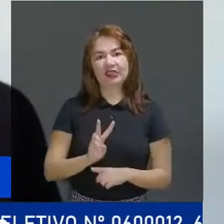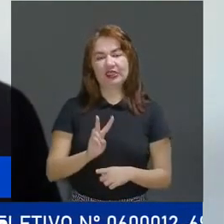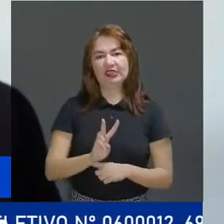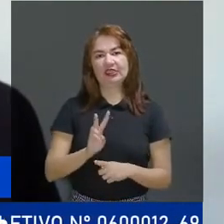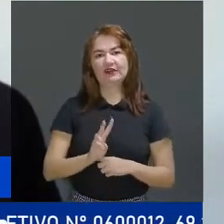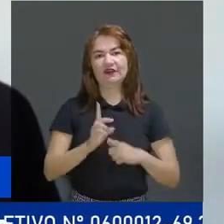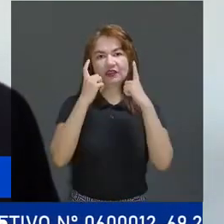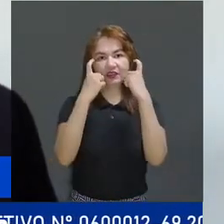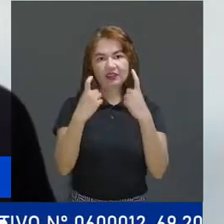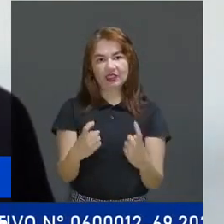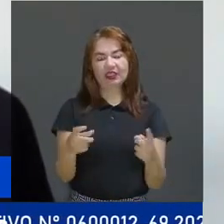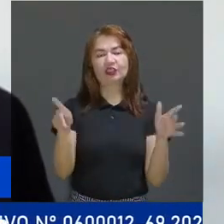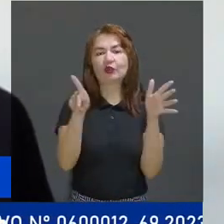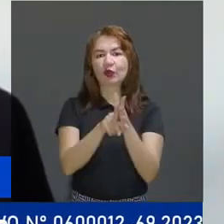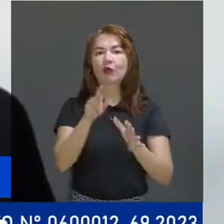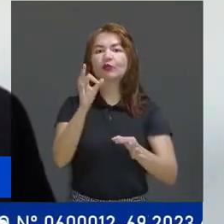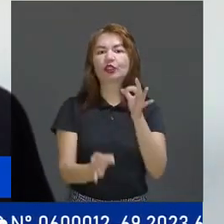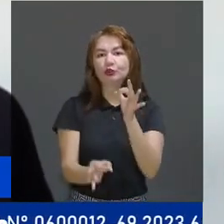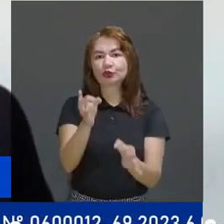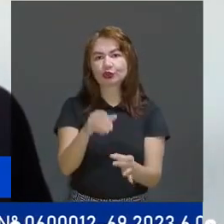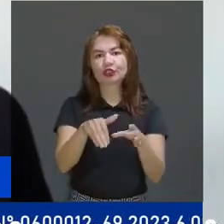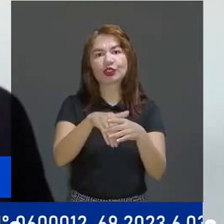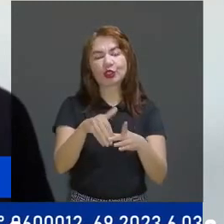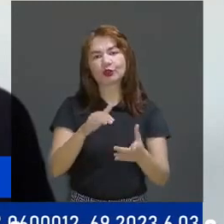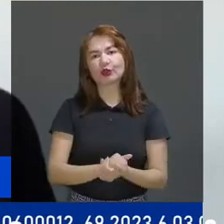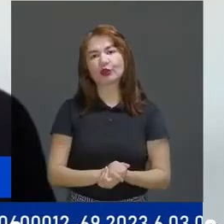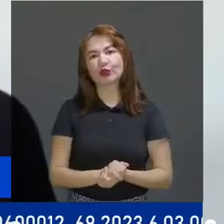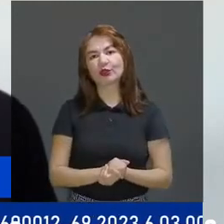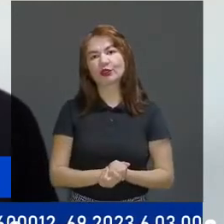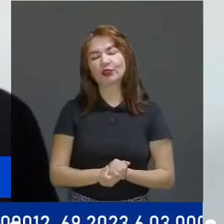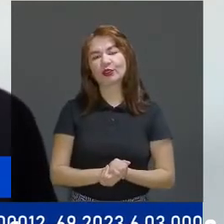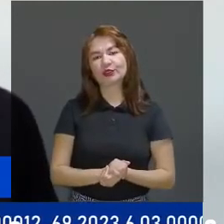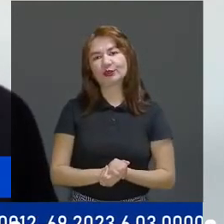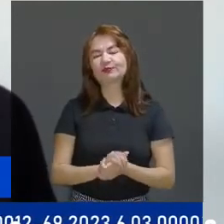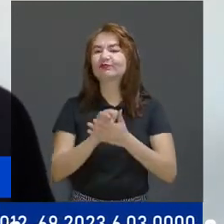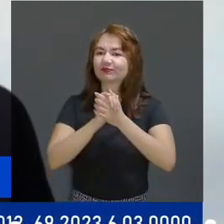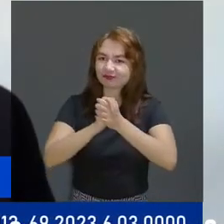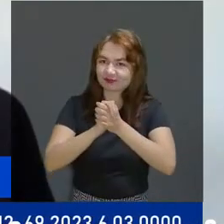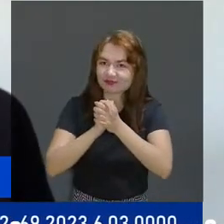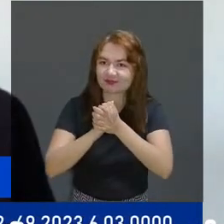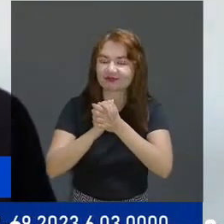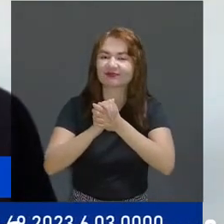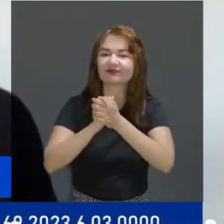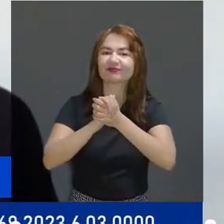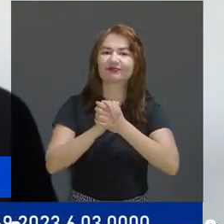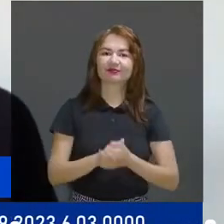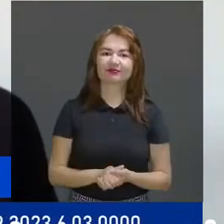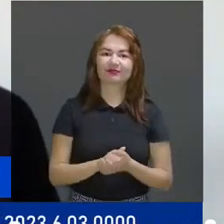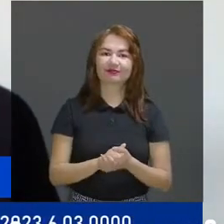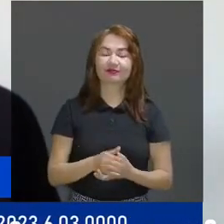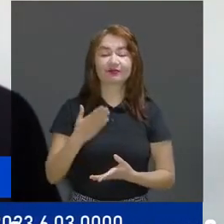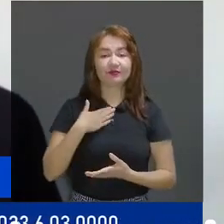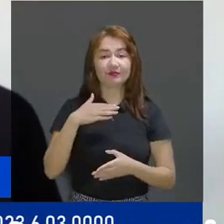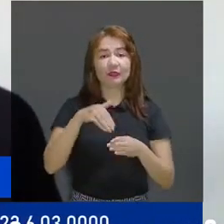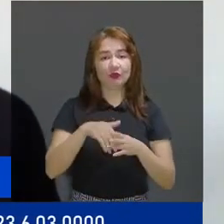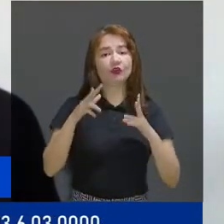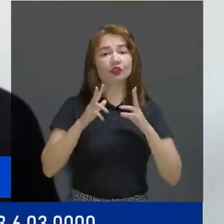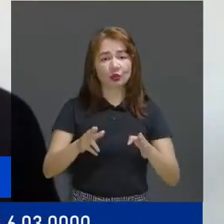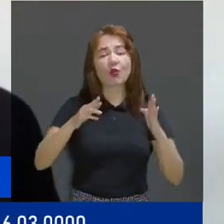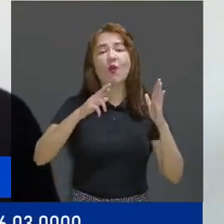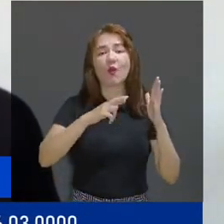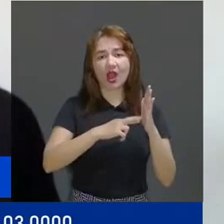dos interesses aqui da Justiça Eleitoral. Então, recebo aqui os meus cumprimentos e, quanto ao meu voto, eu